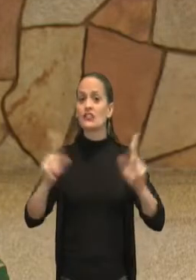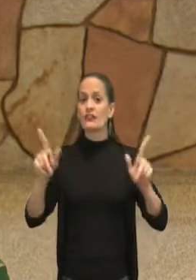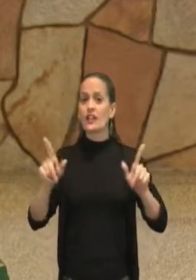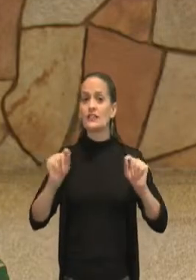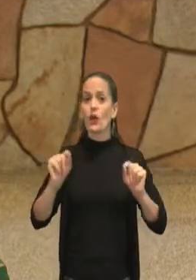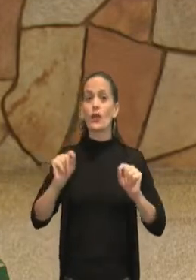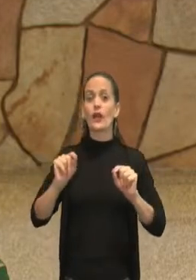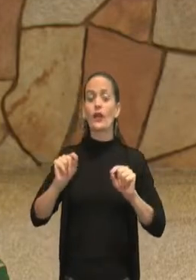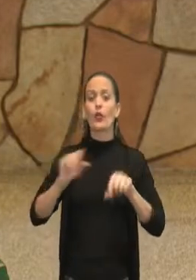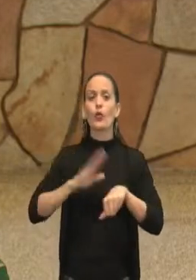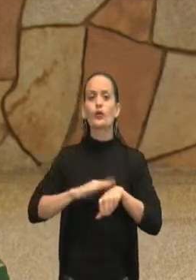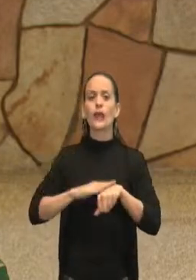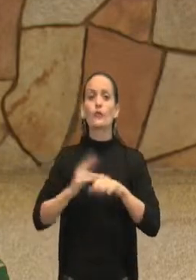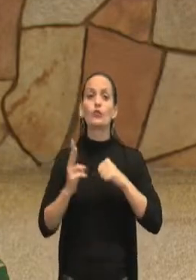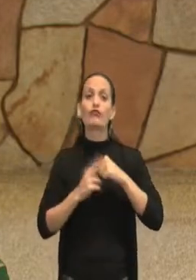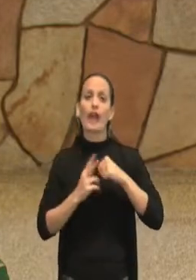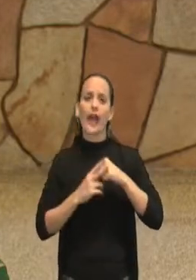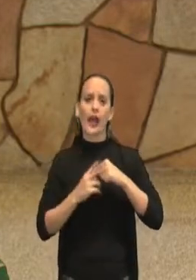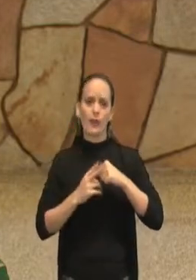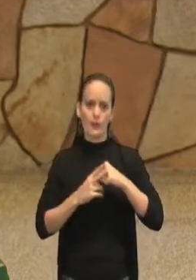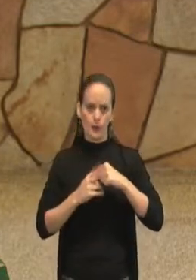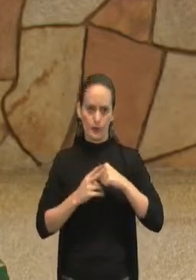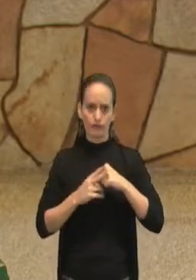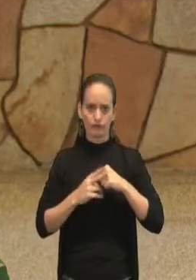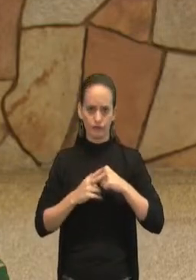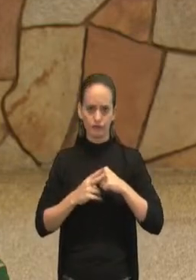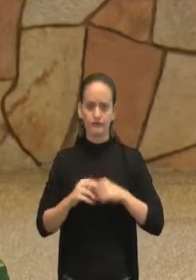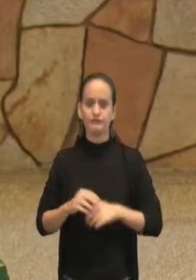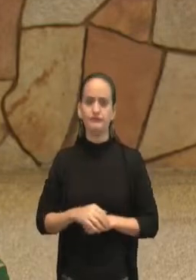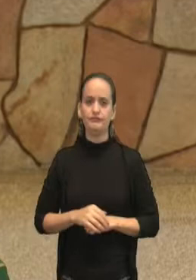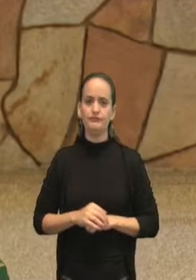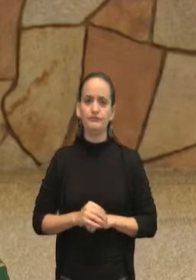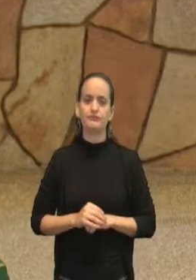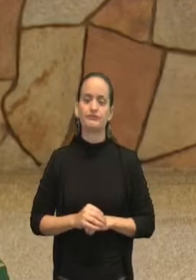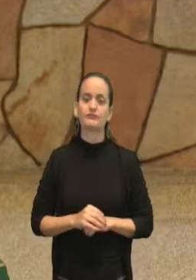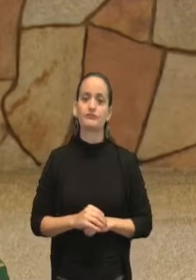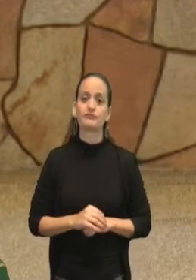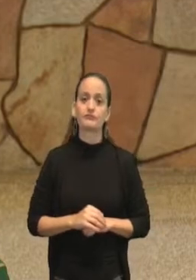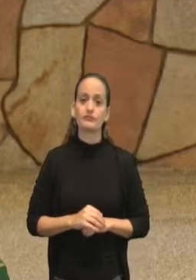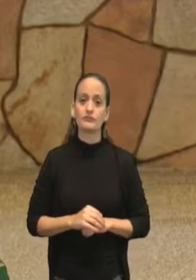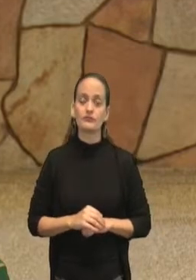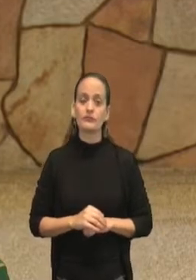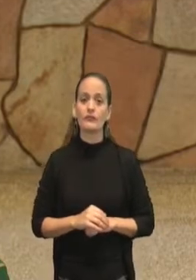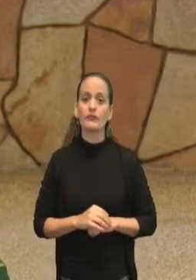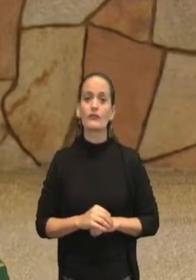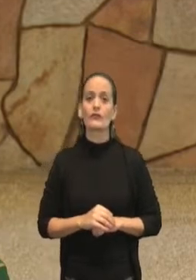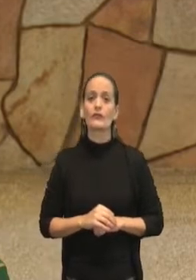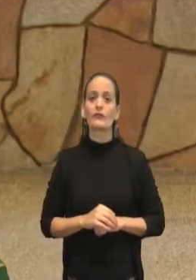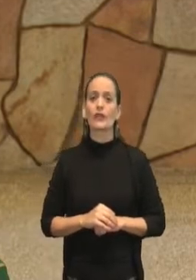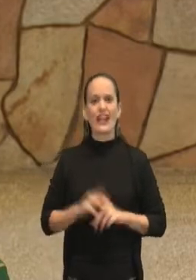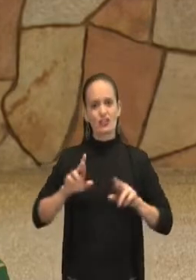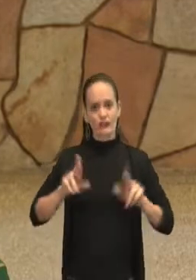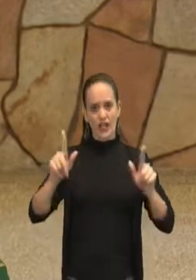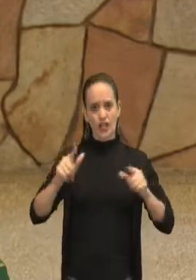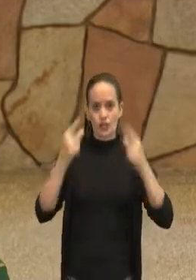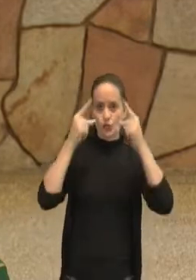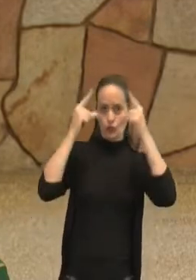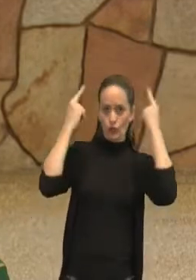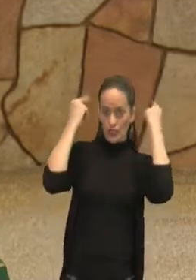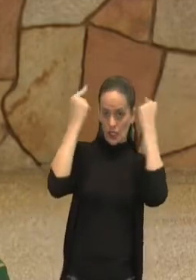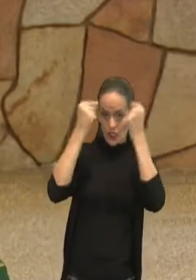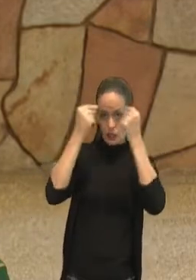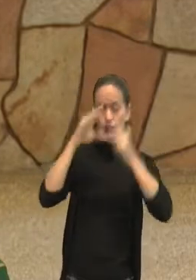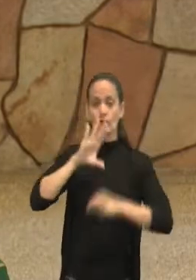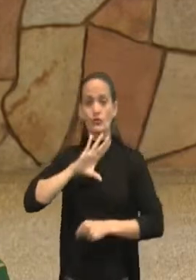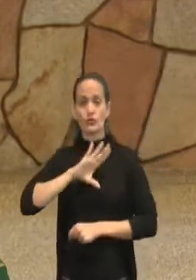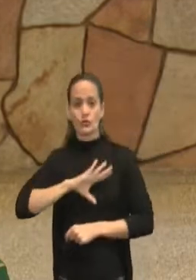tempos verbais. Os tempos verbais no grego são diferentes dos tempos verbais no português. No idioma grego